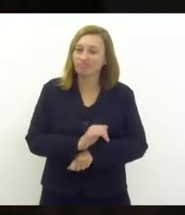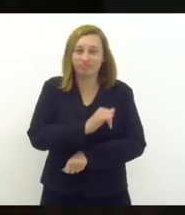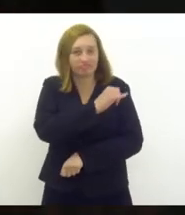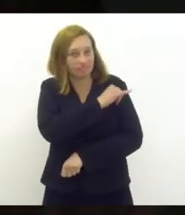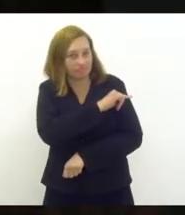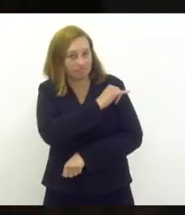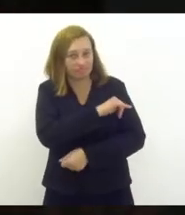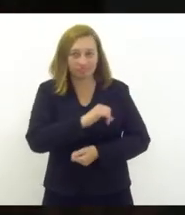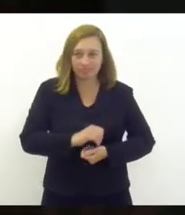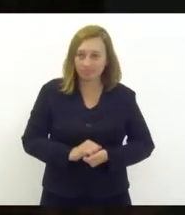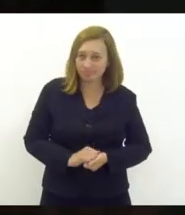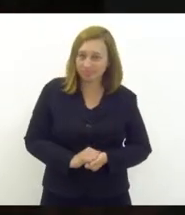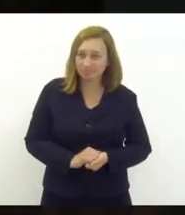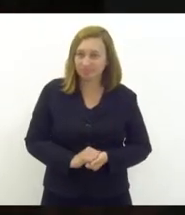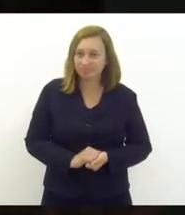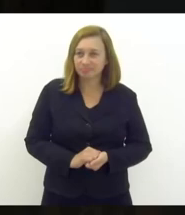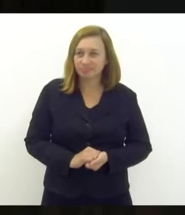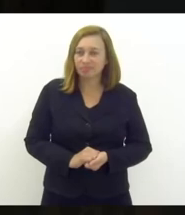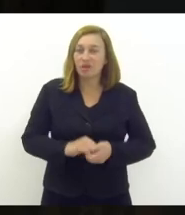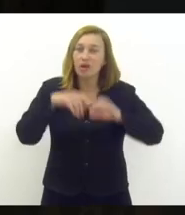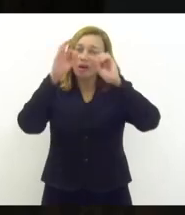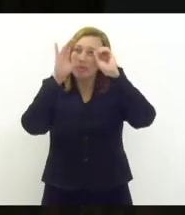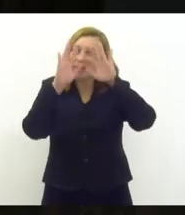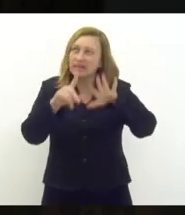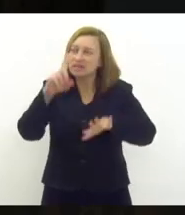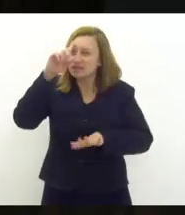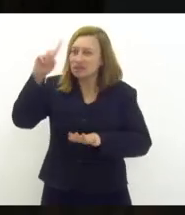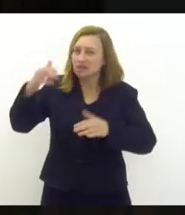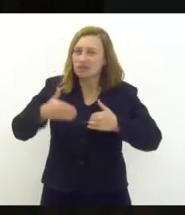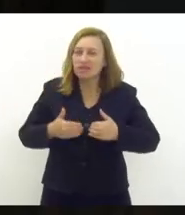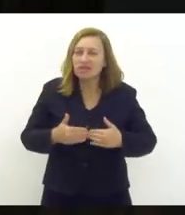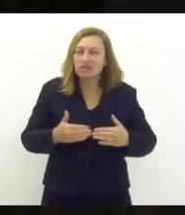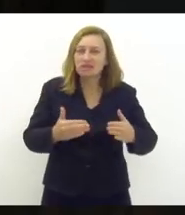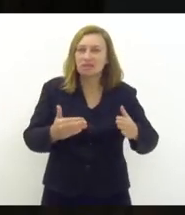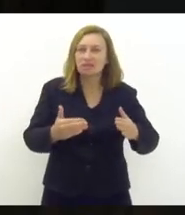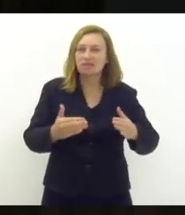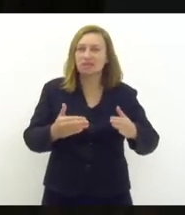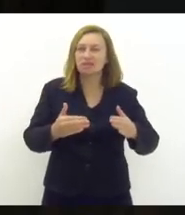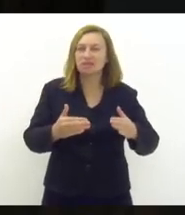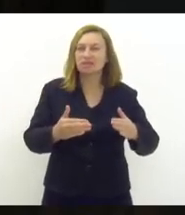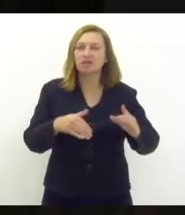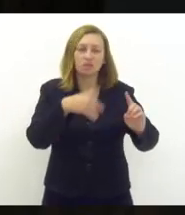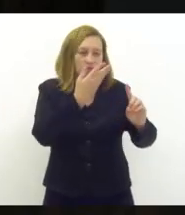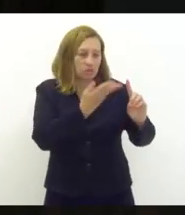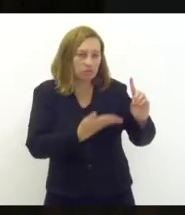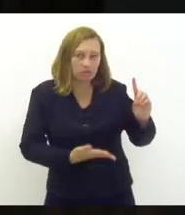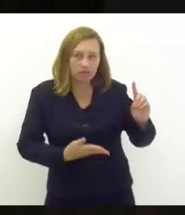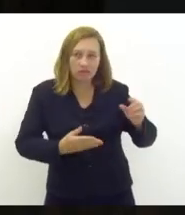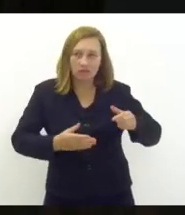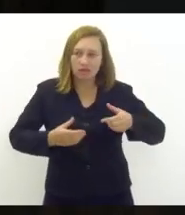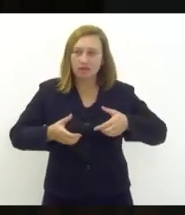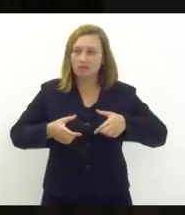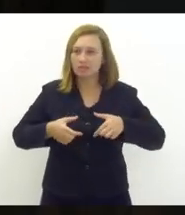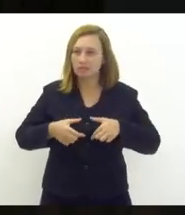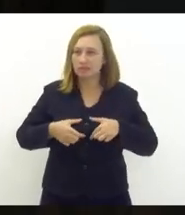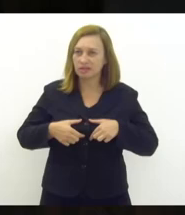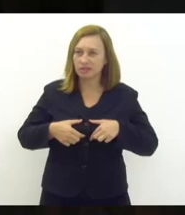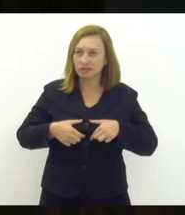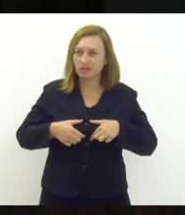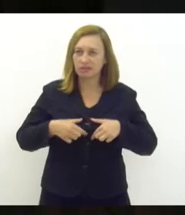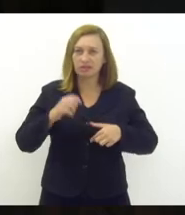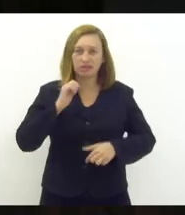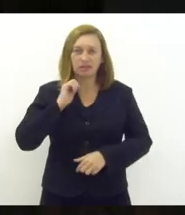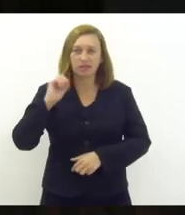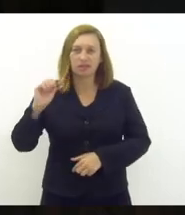Rio de Janeiro sobre a proteção de Deus declaro aberto a sessão solene com entrega da medalha à senora